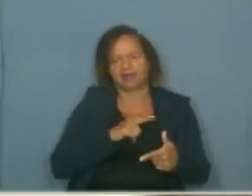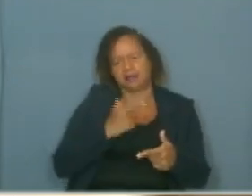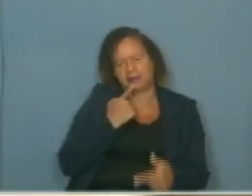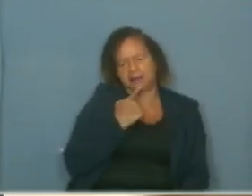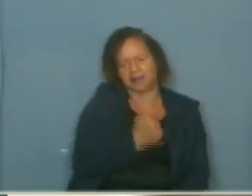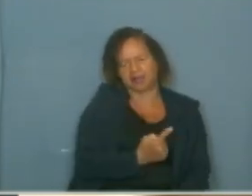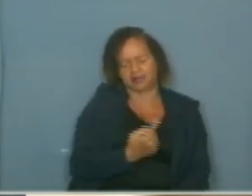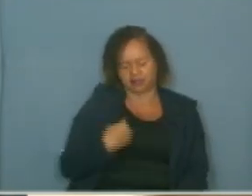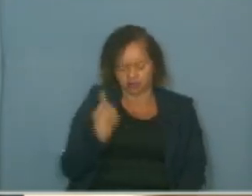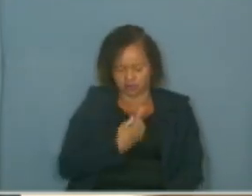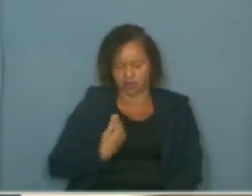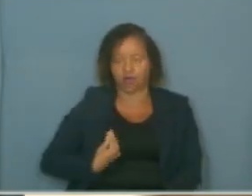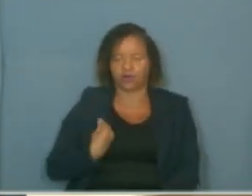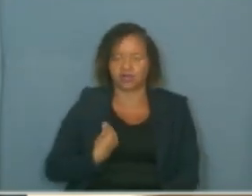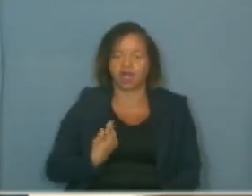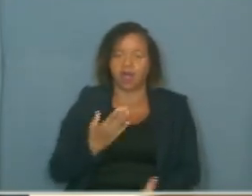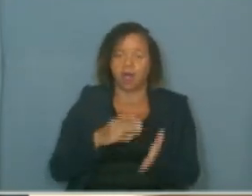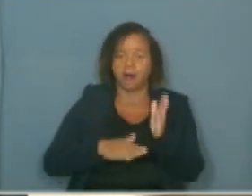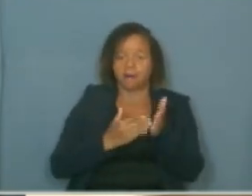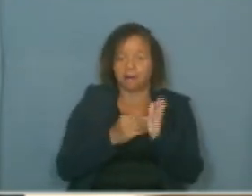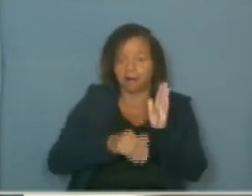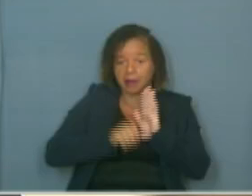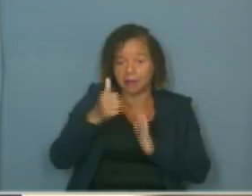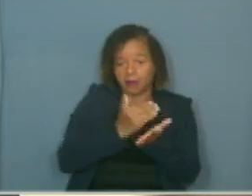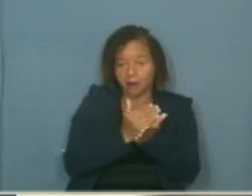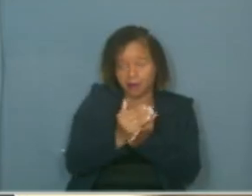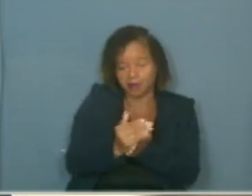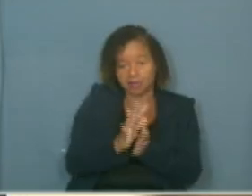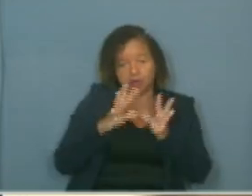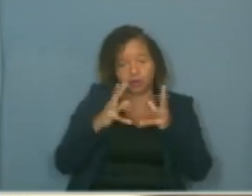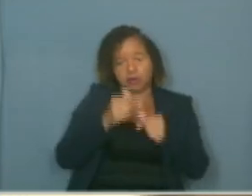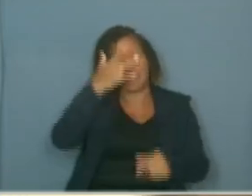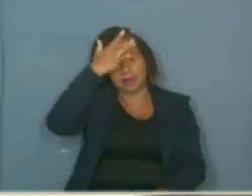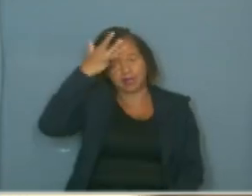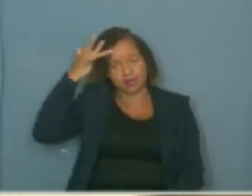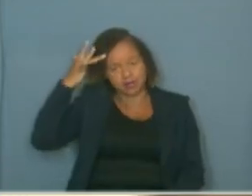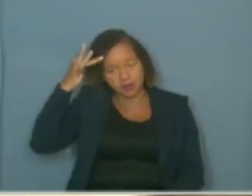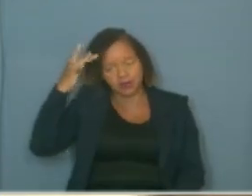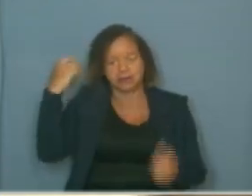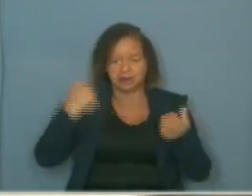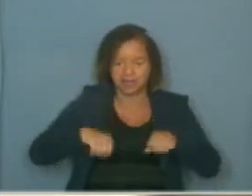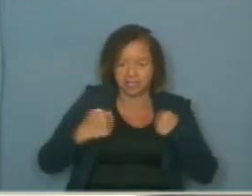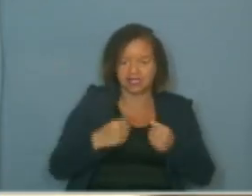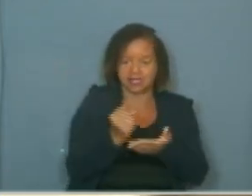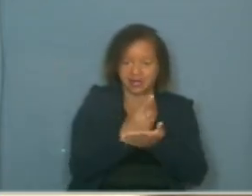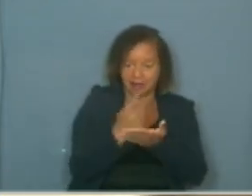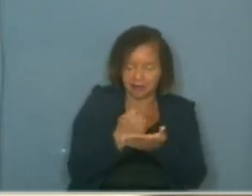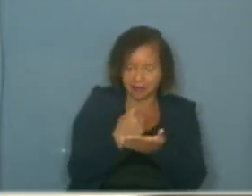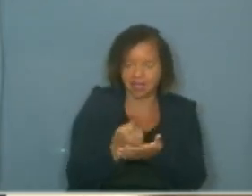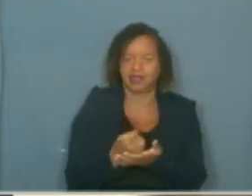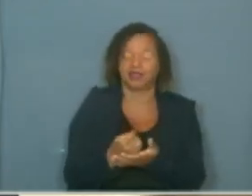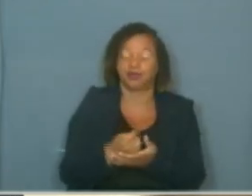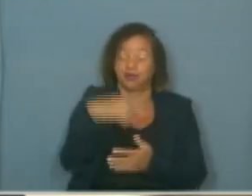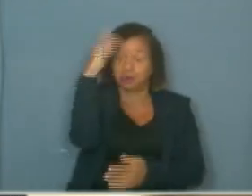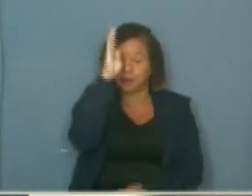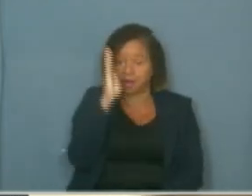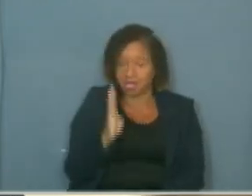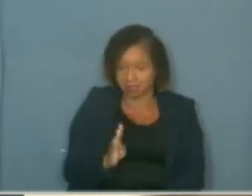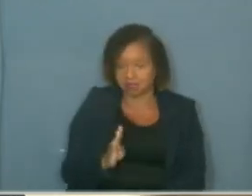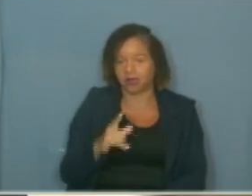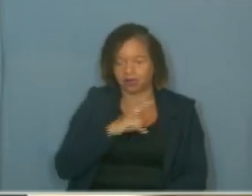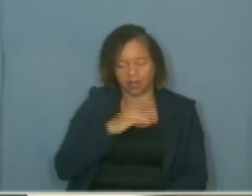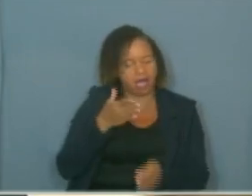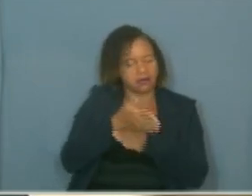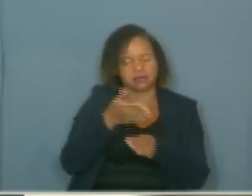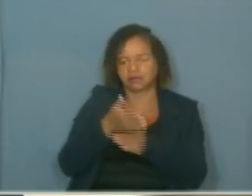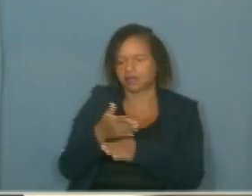perto da gente. O primeiro horizonte, que todas as pessoas que precisam deste medicamento no Brasil tenham